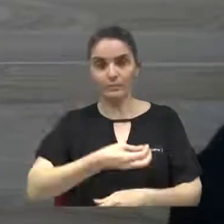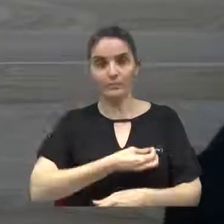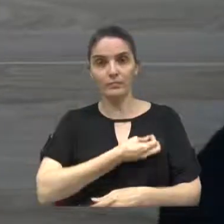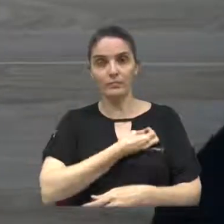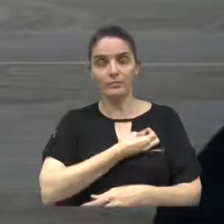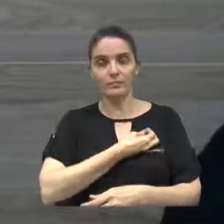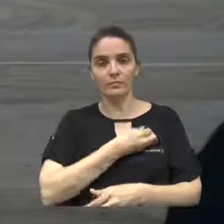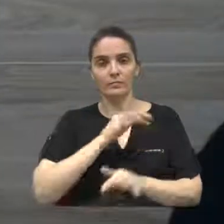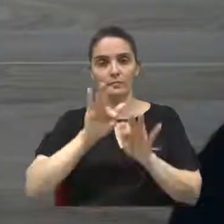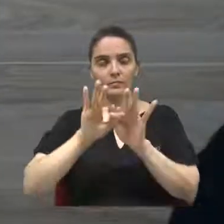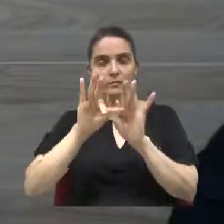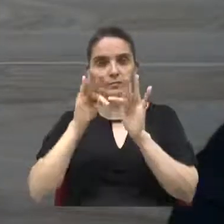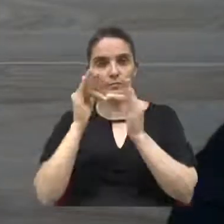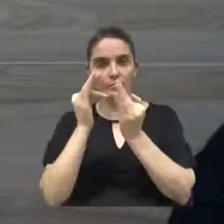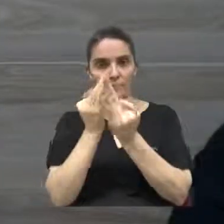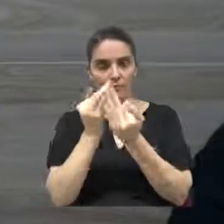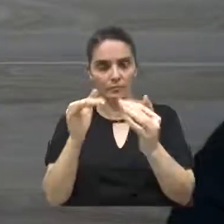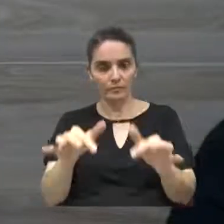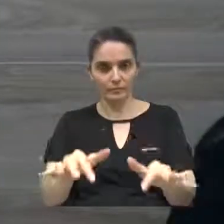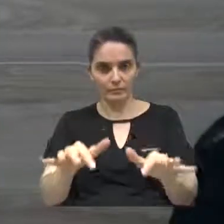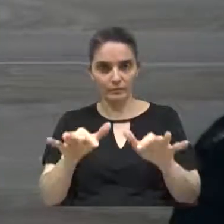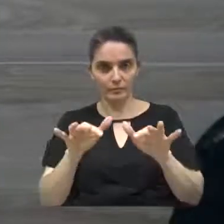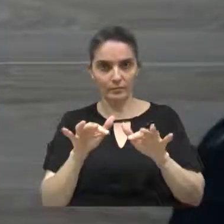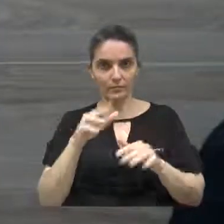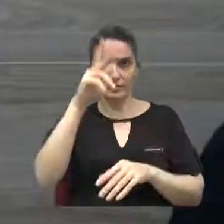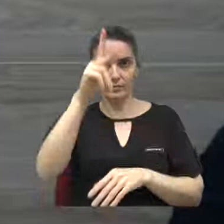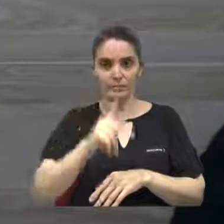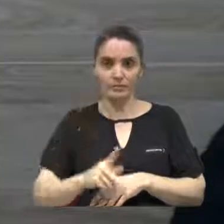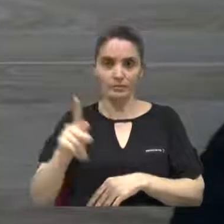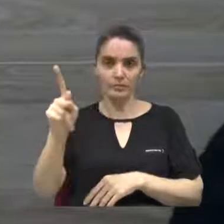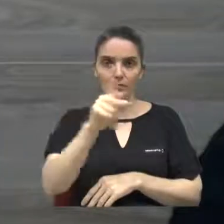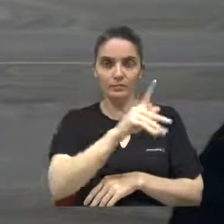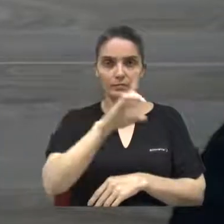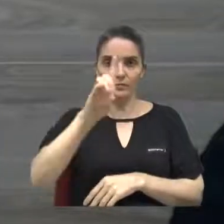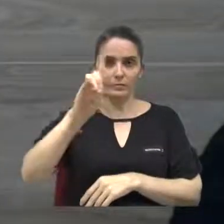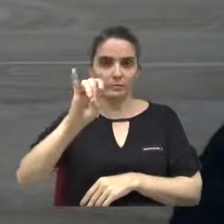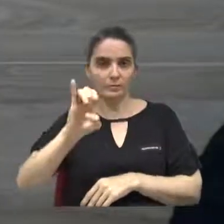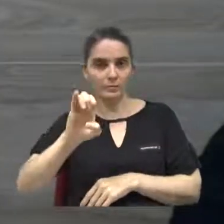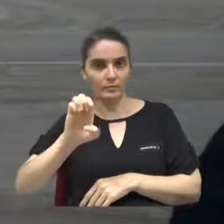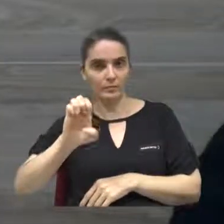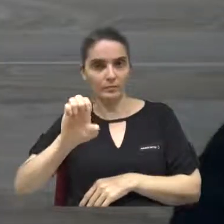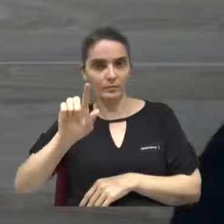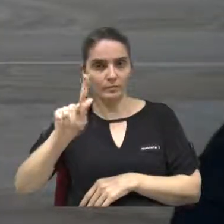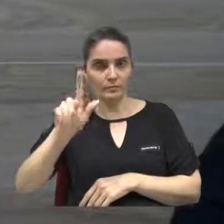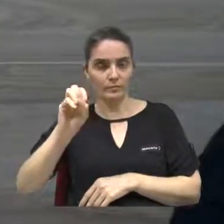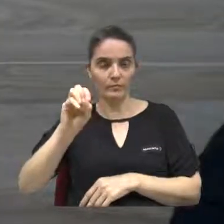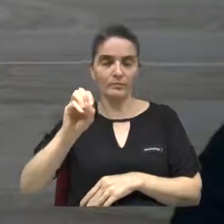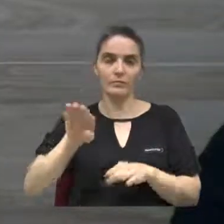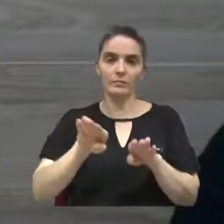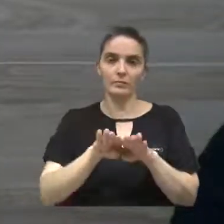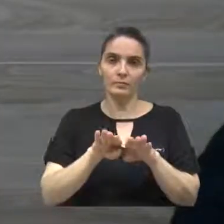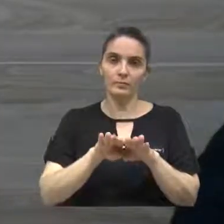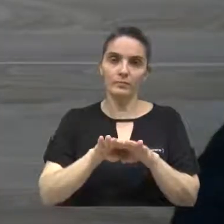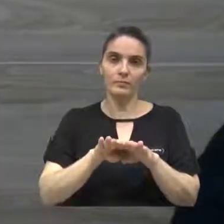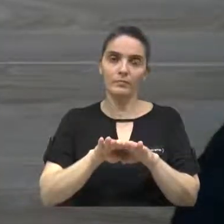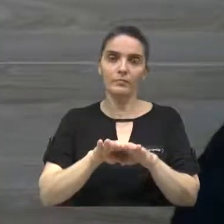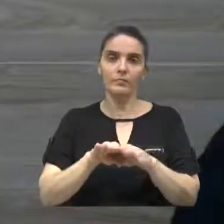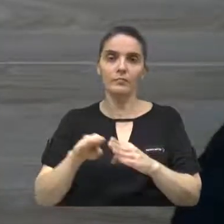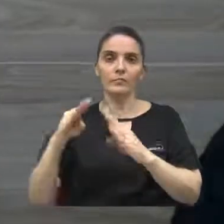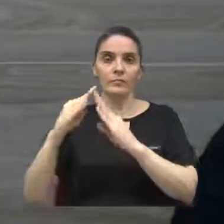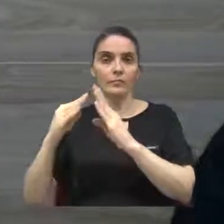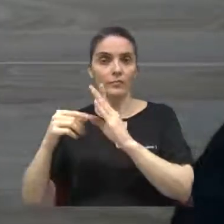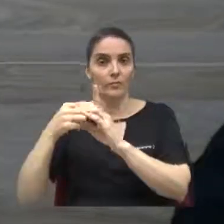dos familiares aqui do padre Diego Michelotto, padre lá da paróquia